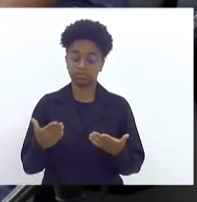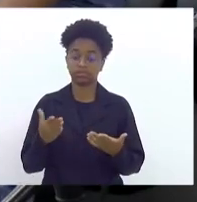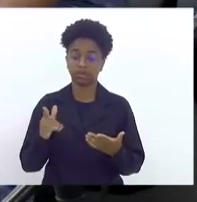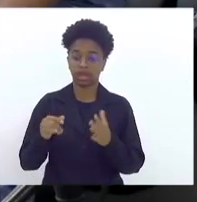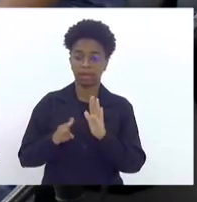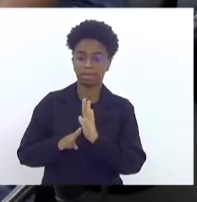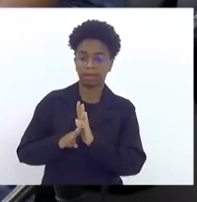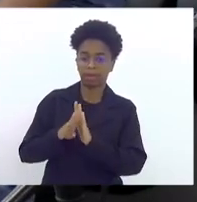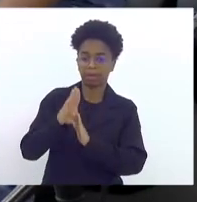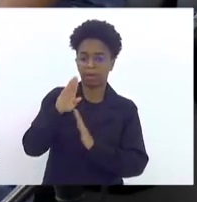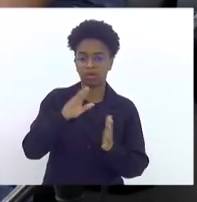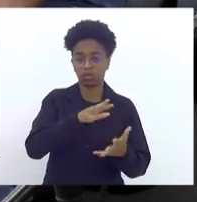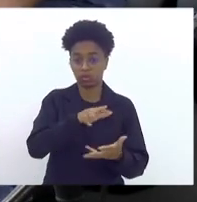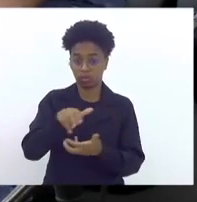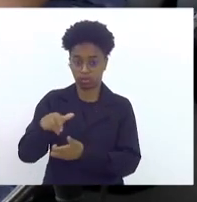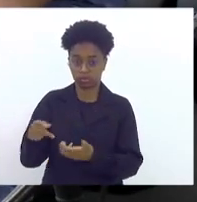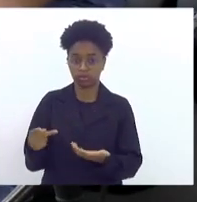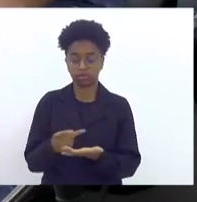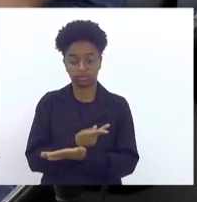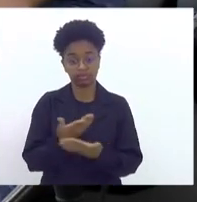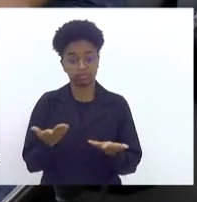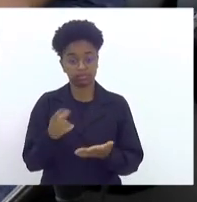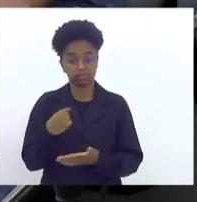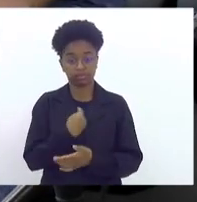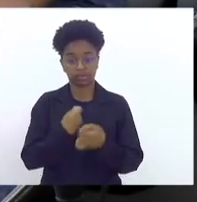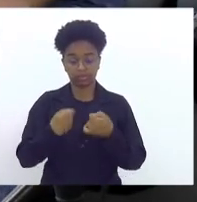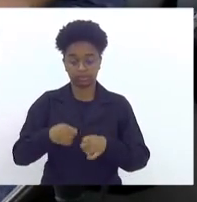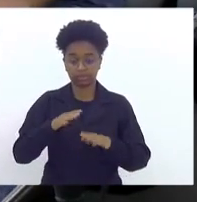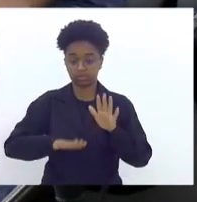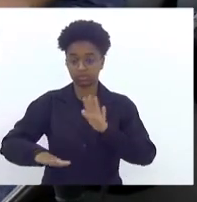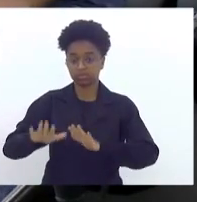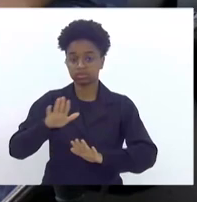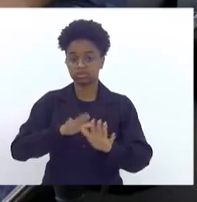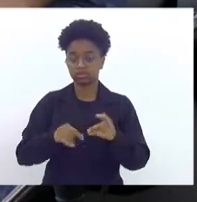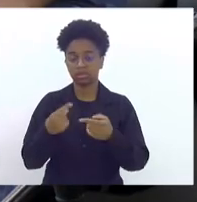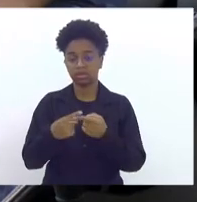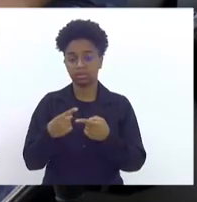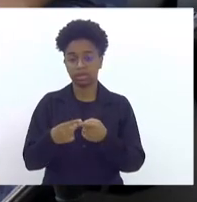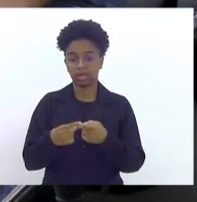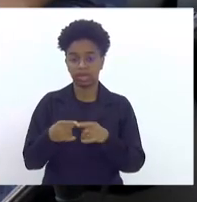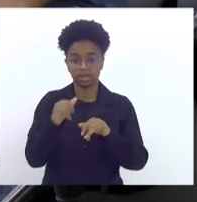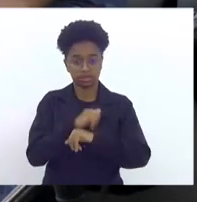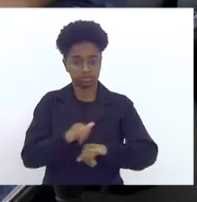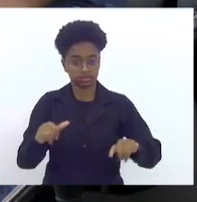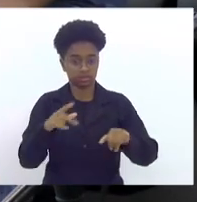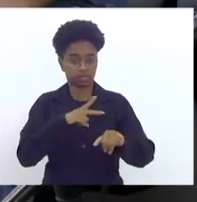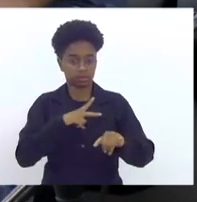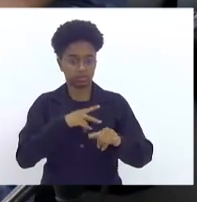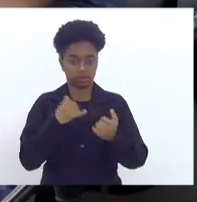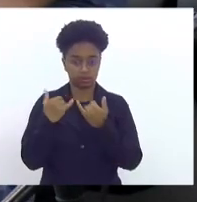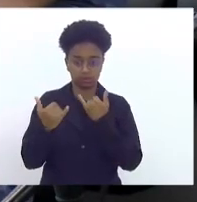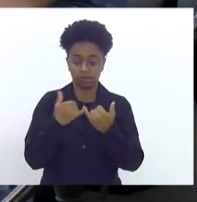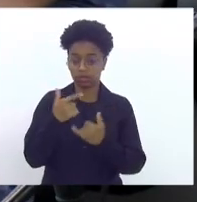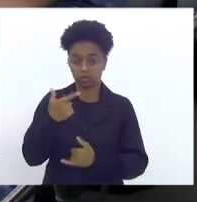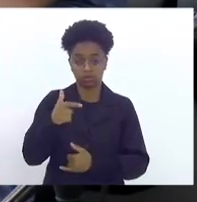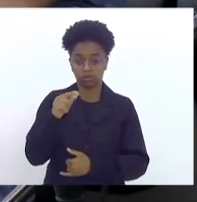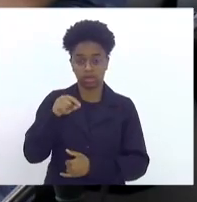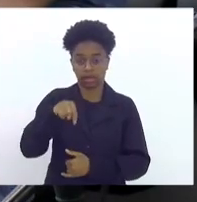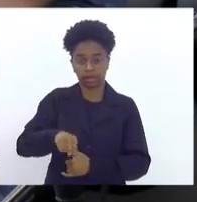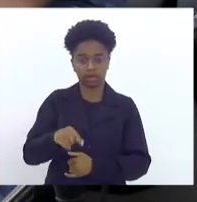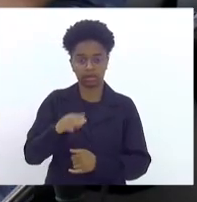crescente no mundo então nós temos que tomar cuidado porque tóxico que essa divulgação de dados pessoais não tinha ficado no